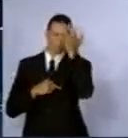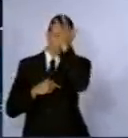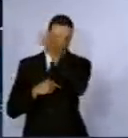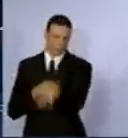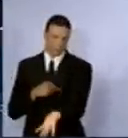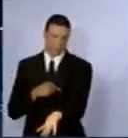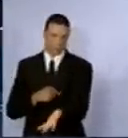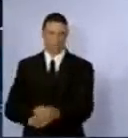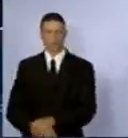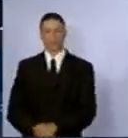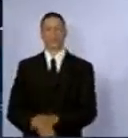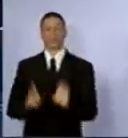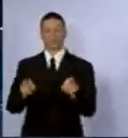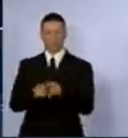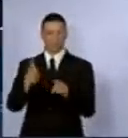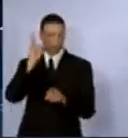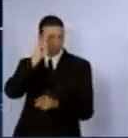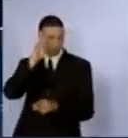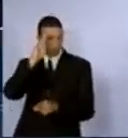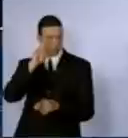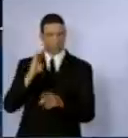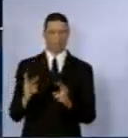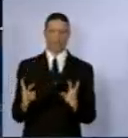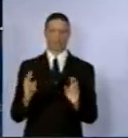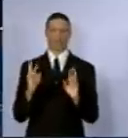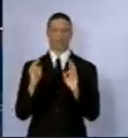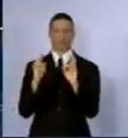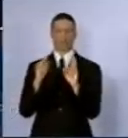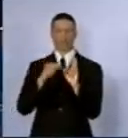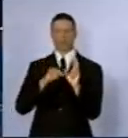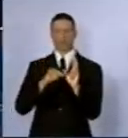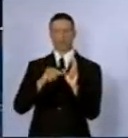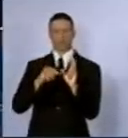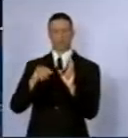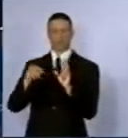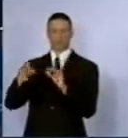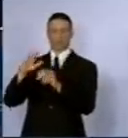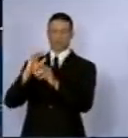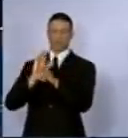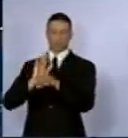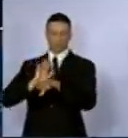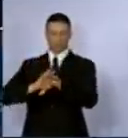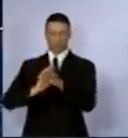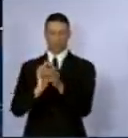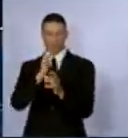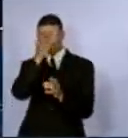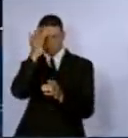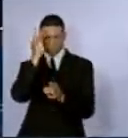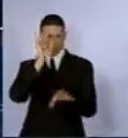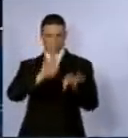Bom, só para lembrar, cânceres acontecem em basicamente todos os tecidos humanos.